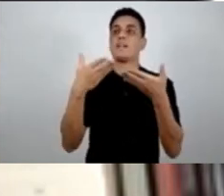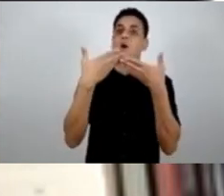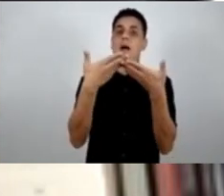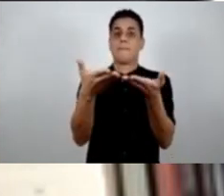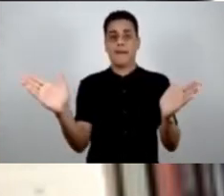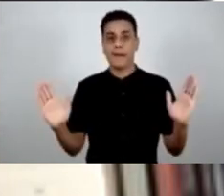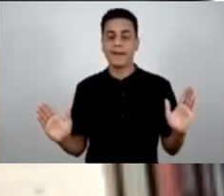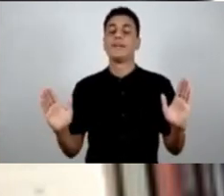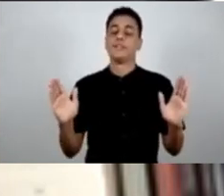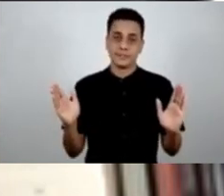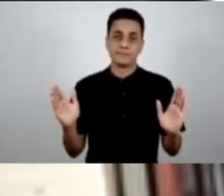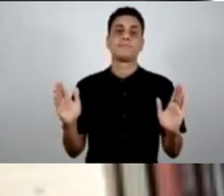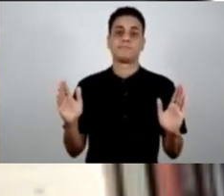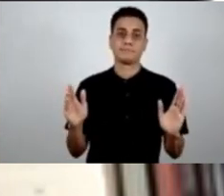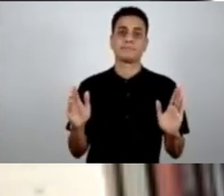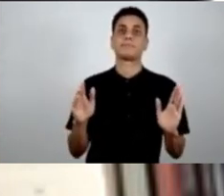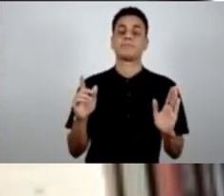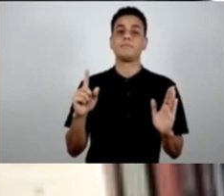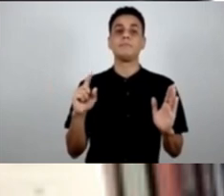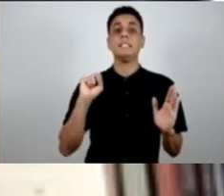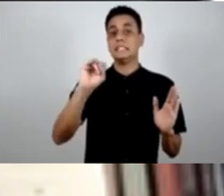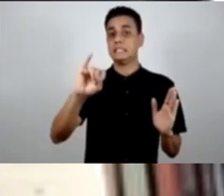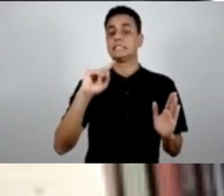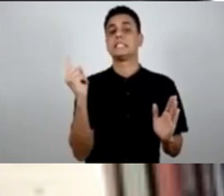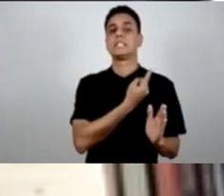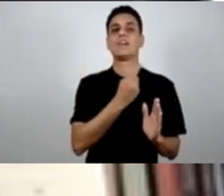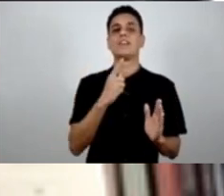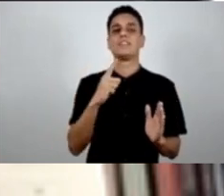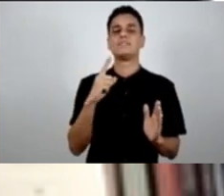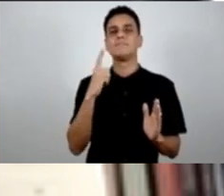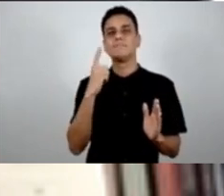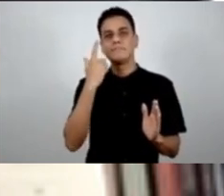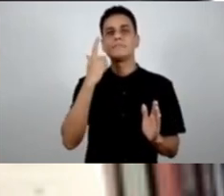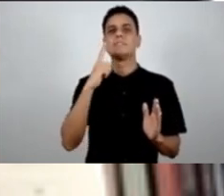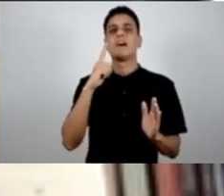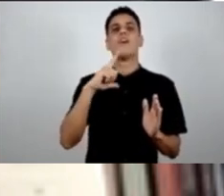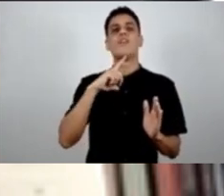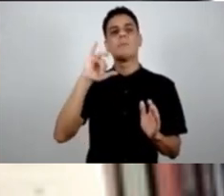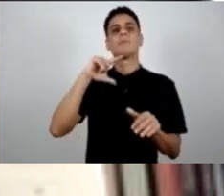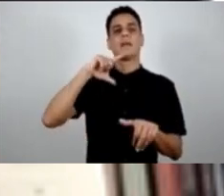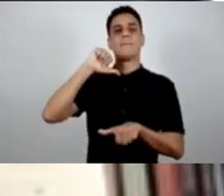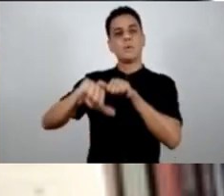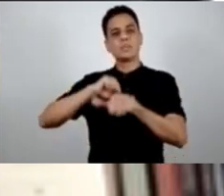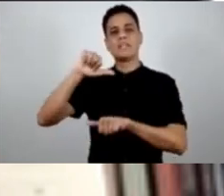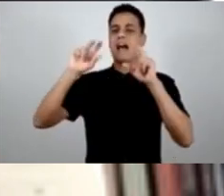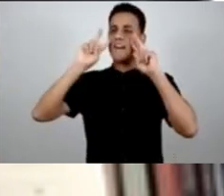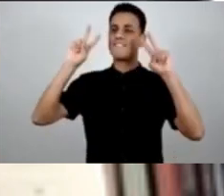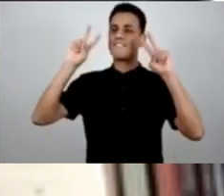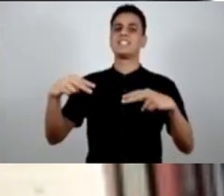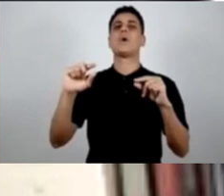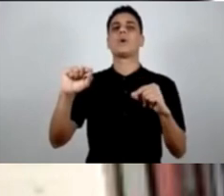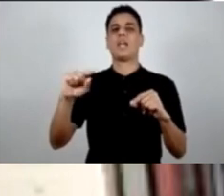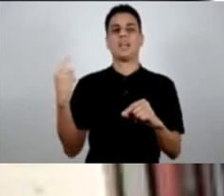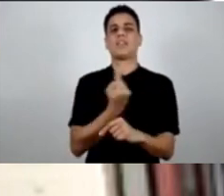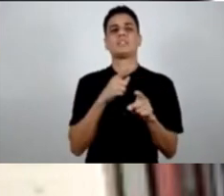e teremos, digamos, deixado de lado, afastado essa imagem de páreo internacional